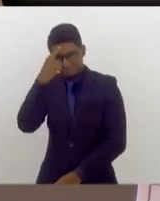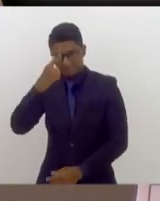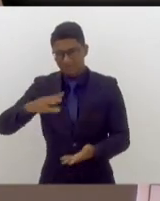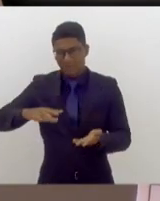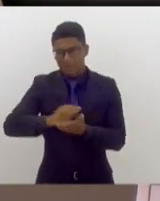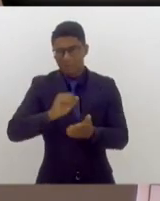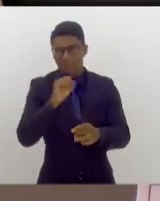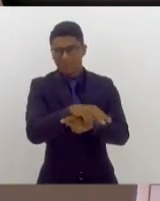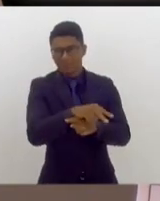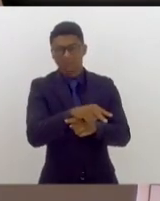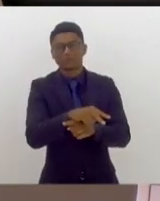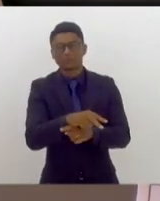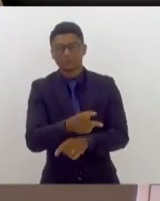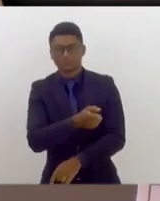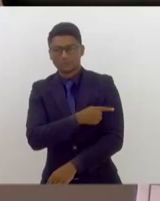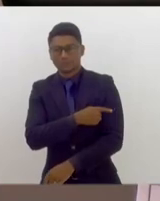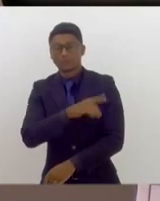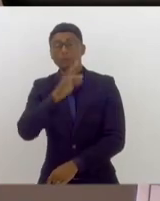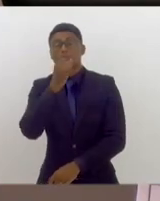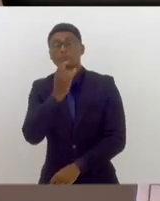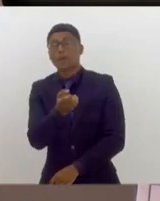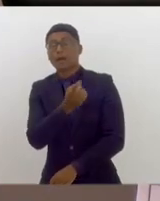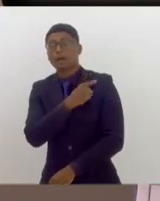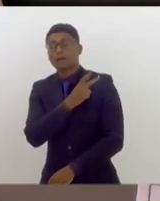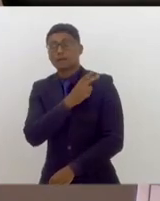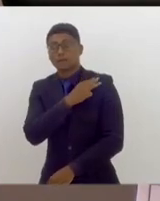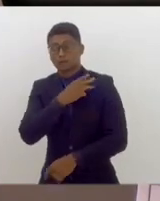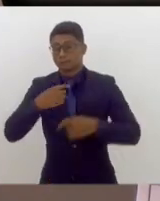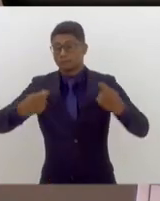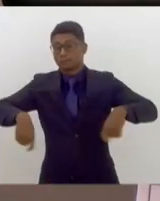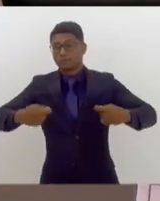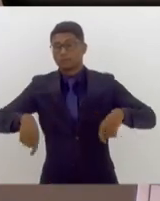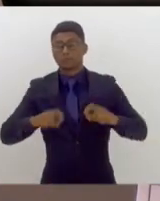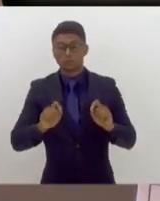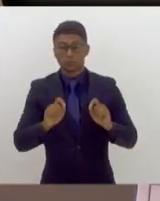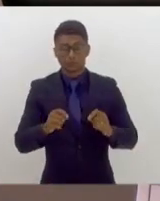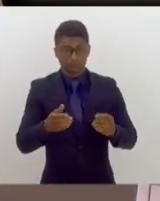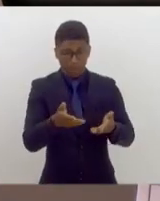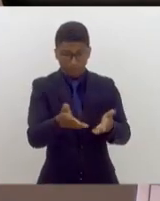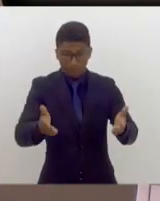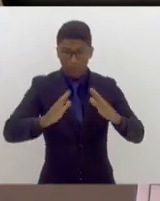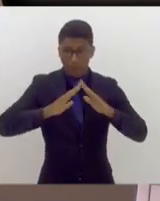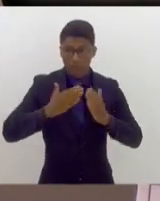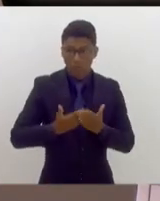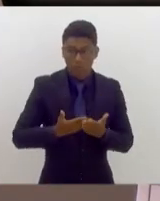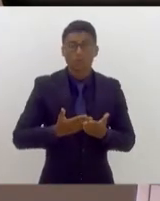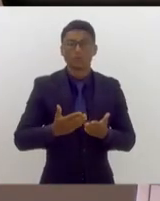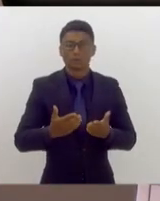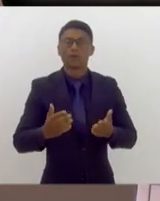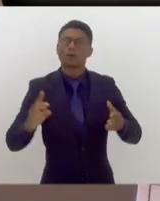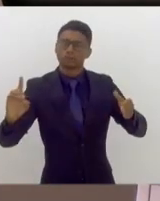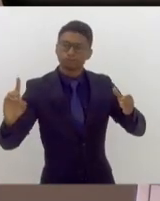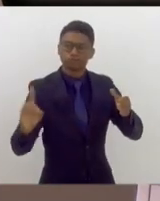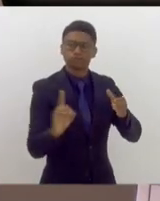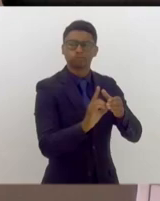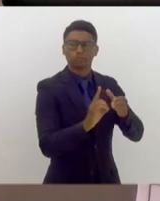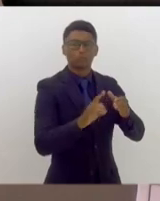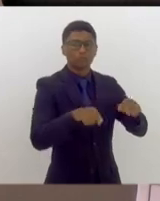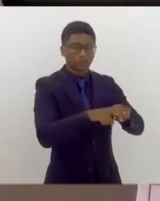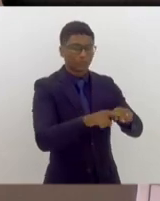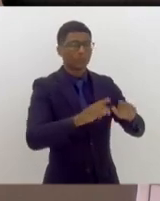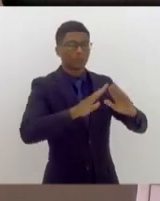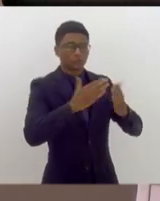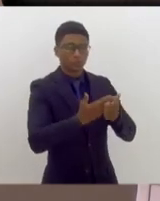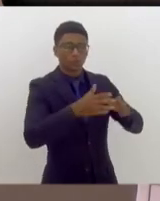universalização da matrícula. Para o ensino médio, é preciso fazer chegar à escola, mas a permanência na escola passa